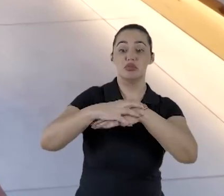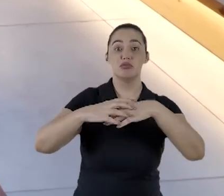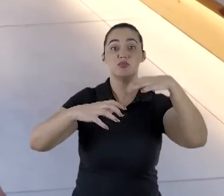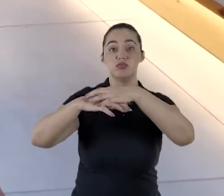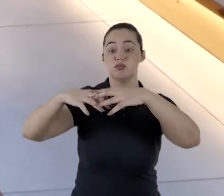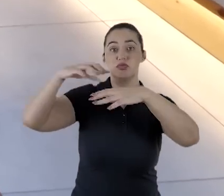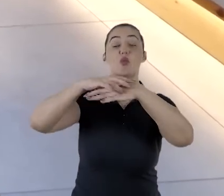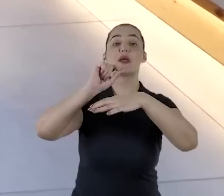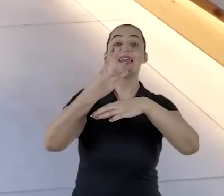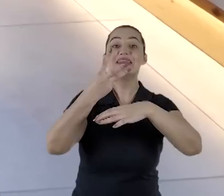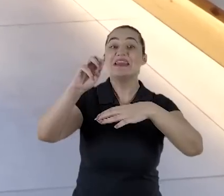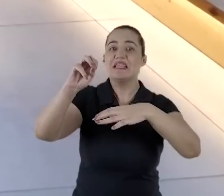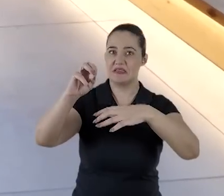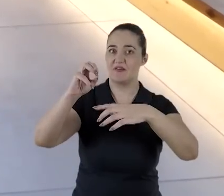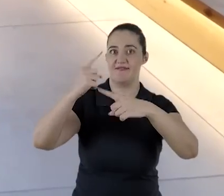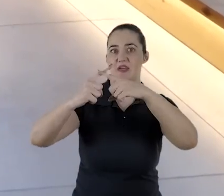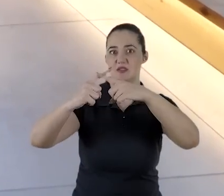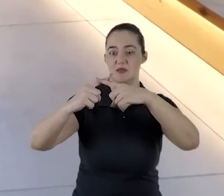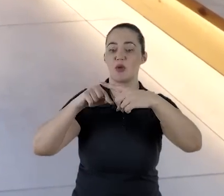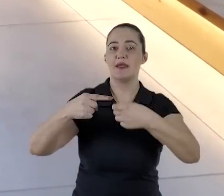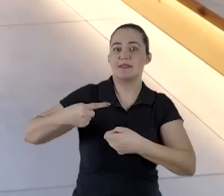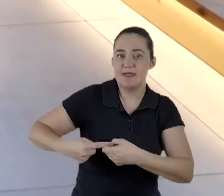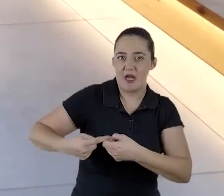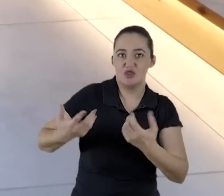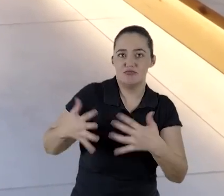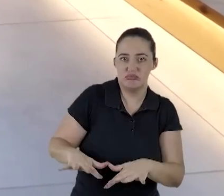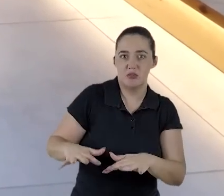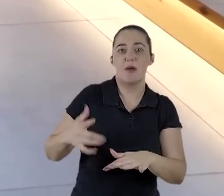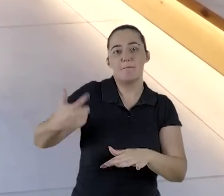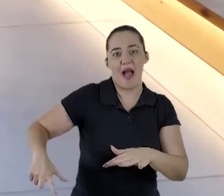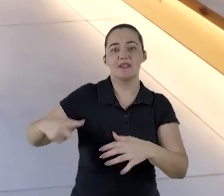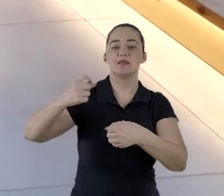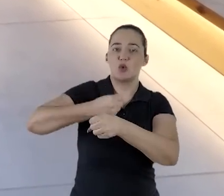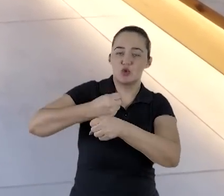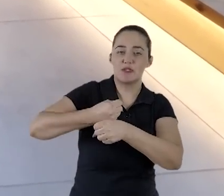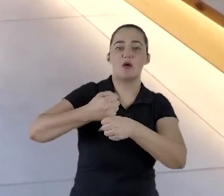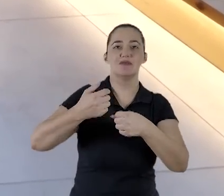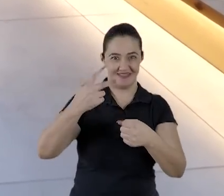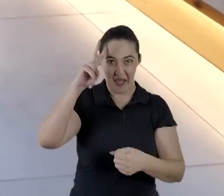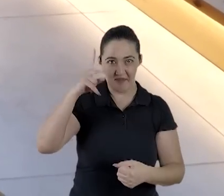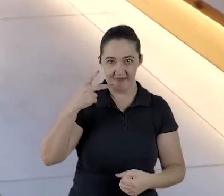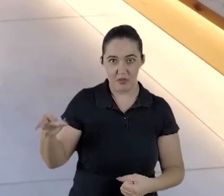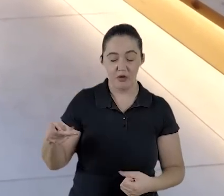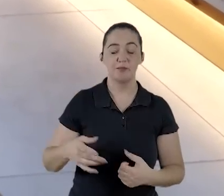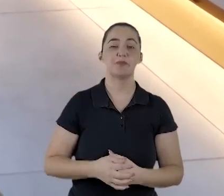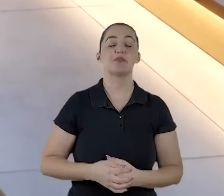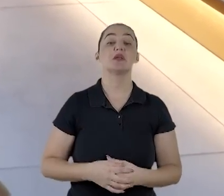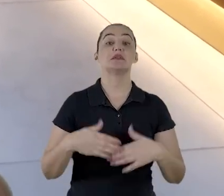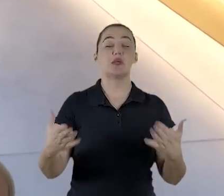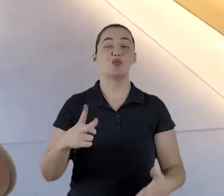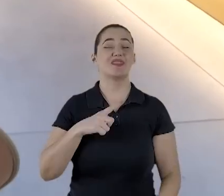de destruição e reconstrução da cidade. Mas voltando a falar desses assentamentos cananitas mais antigos